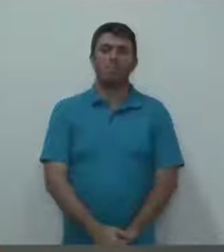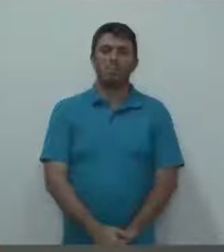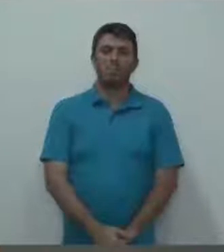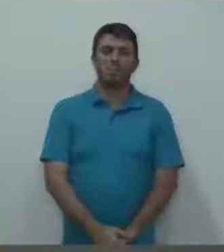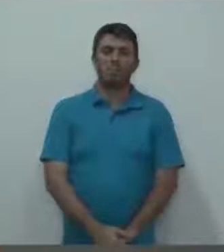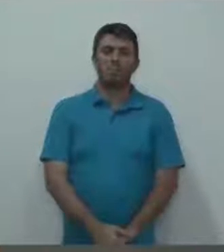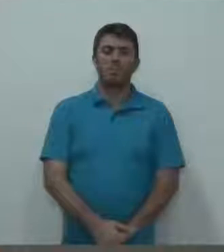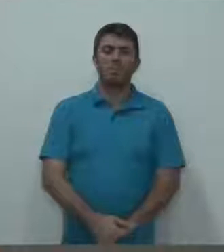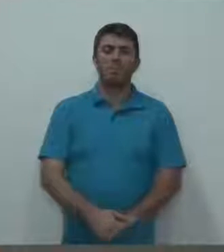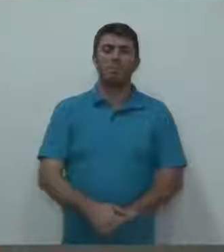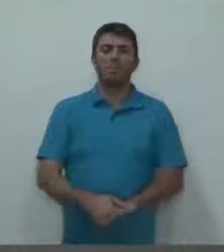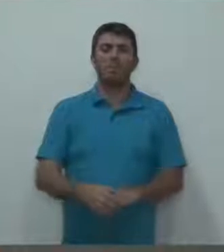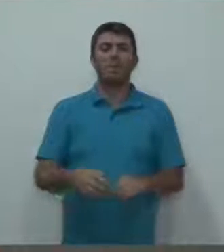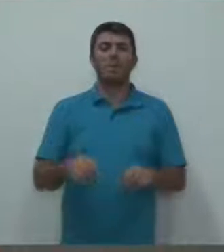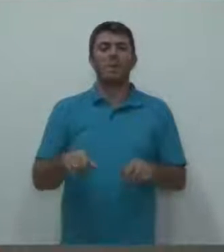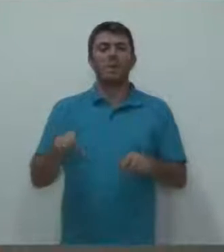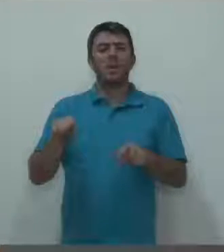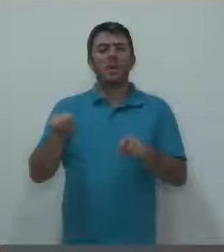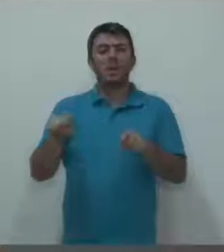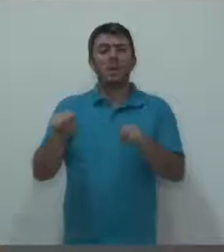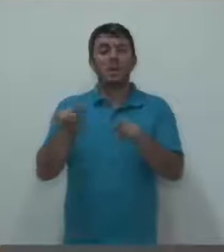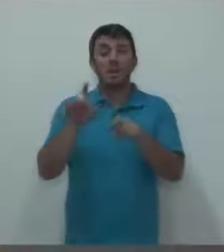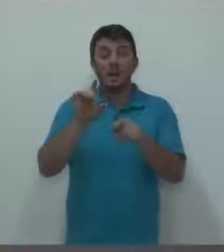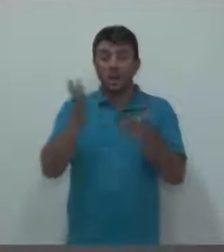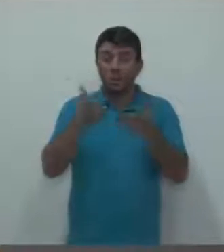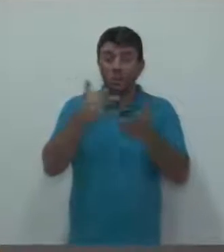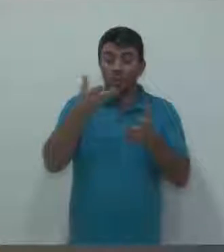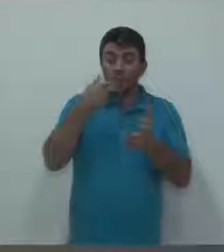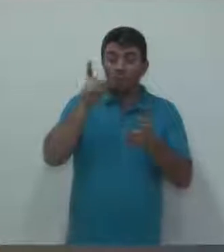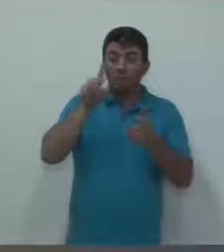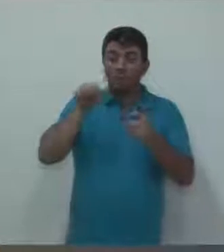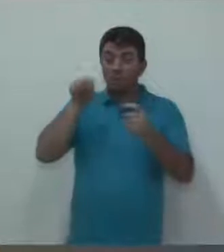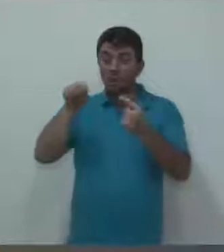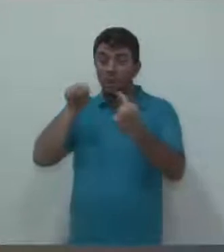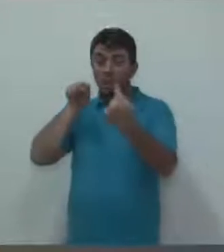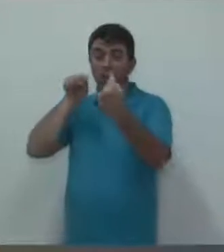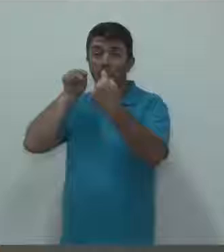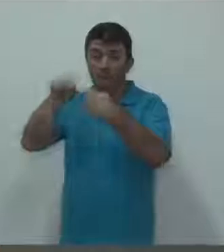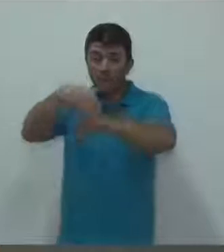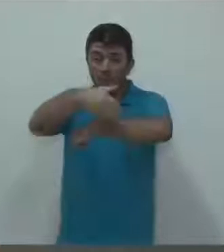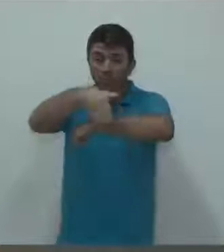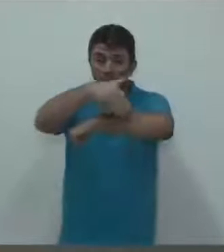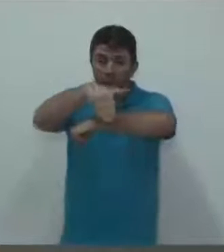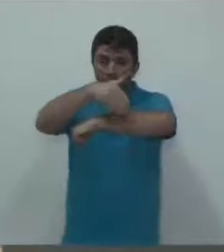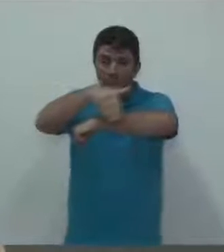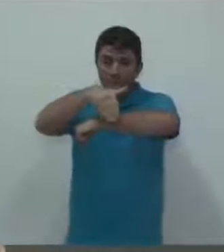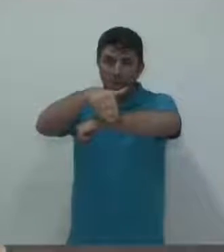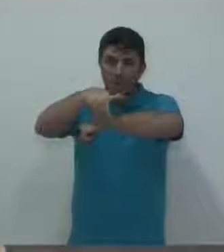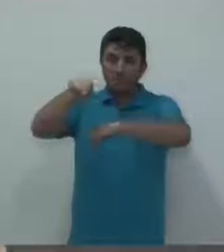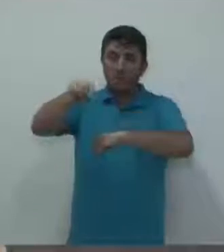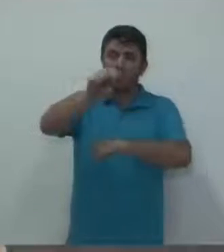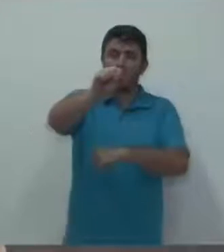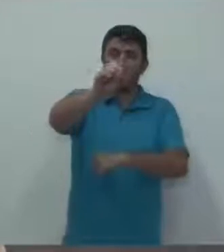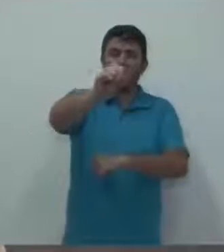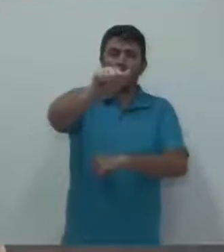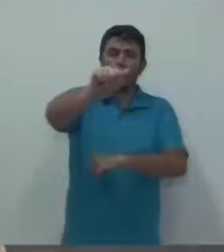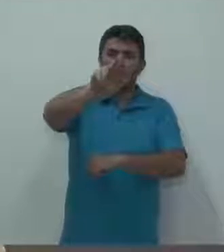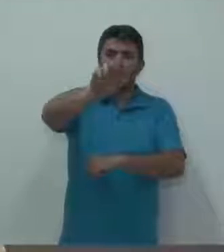Soares, como bem explicou o Marquinhos, nós estamos tratando só da Franco Soares aqui, que é esse trecho embaixo aqui, tá? De qualquer